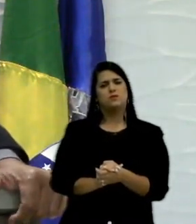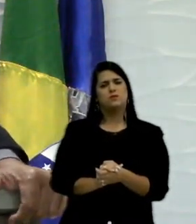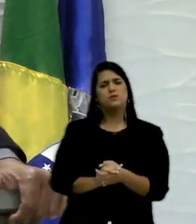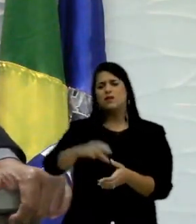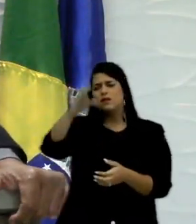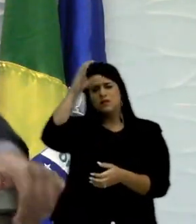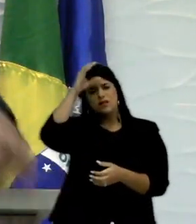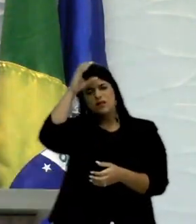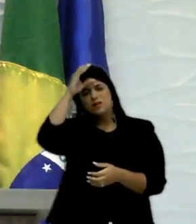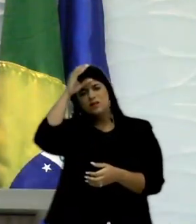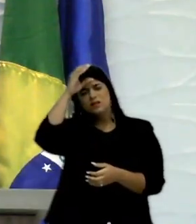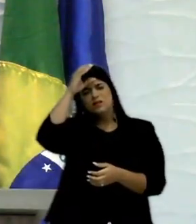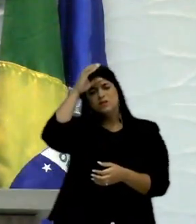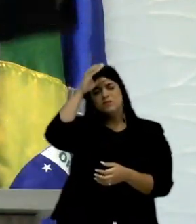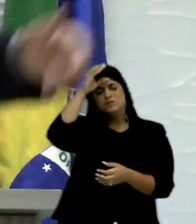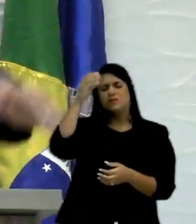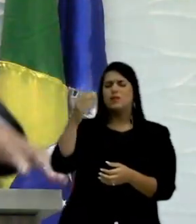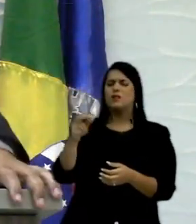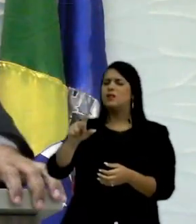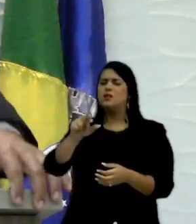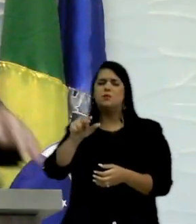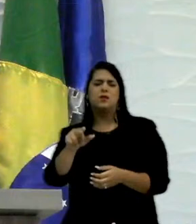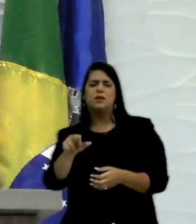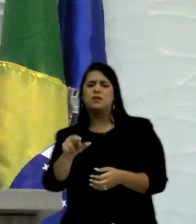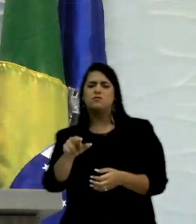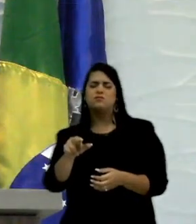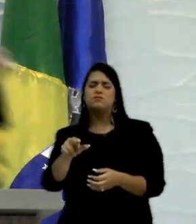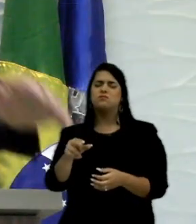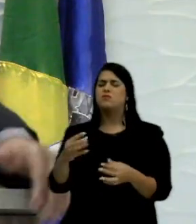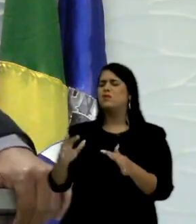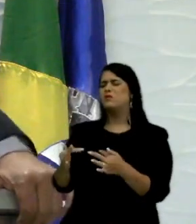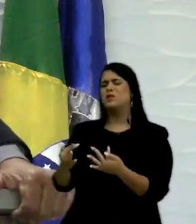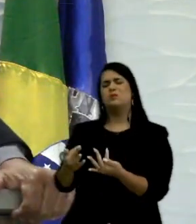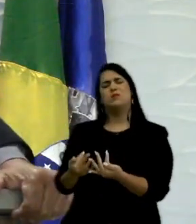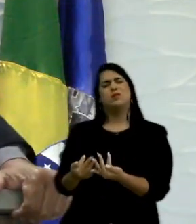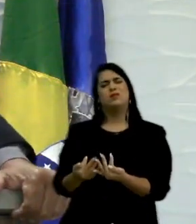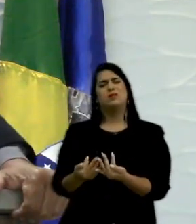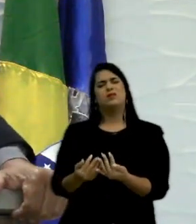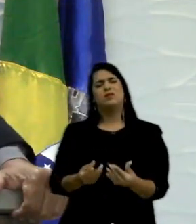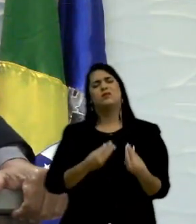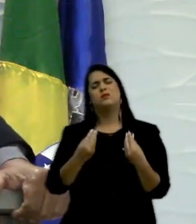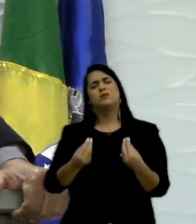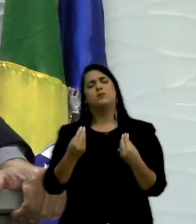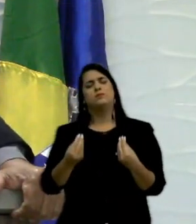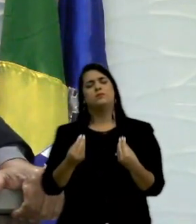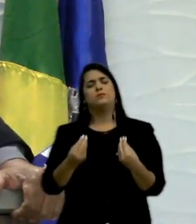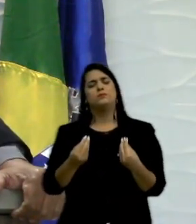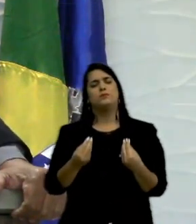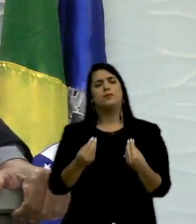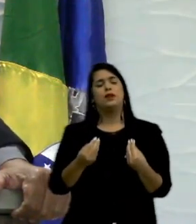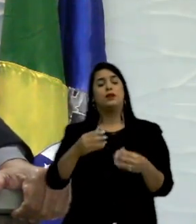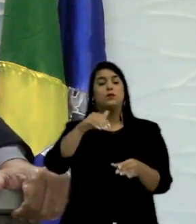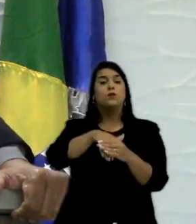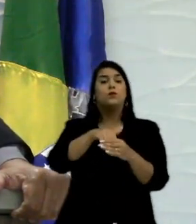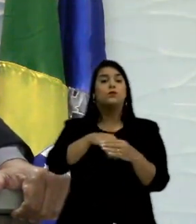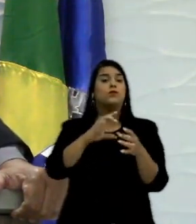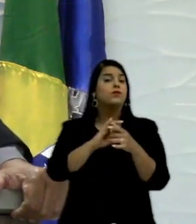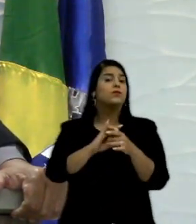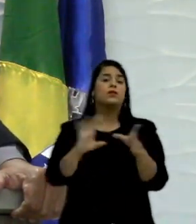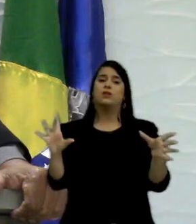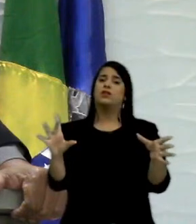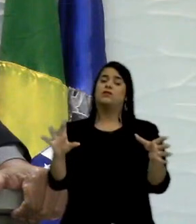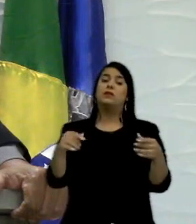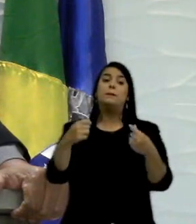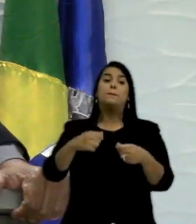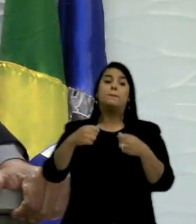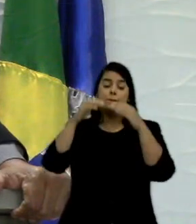irmão brigando com o irmão, porque o irmão vota num e o outro vota no outro. Rapaz, a gente vota no que quer. Na verdade, o voto é de vocês. A gente tem que